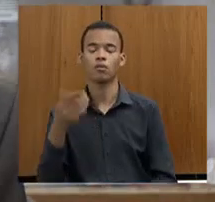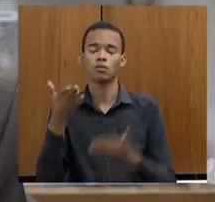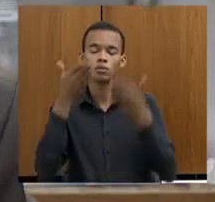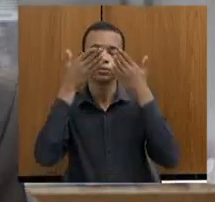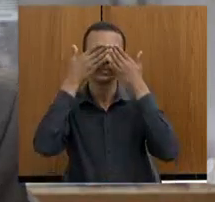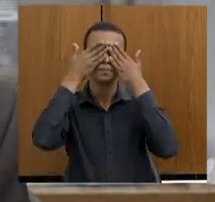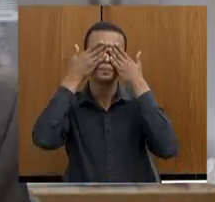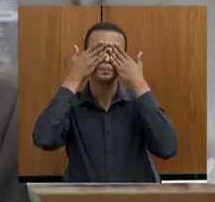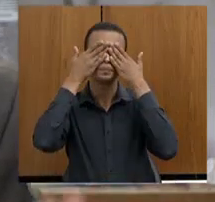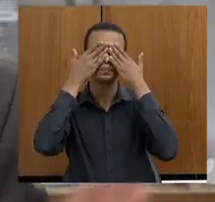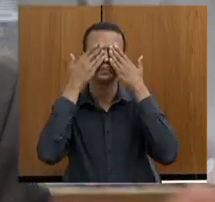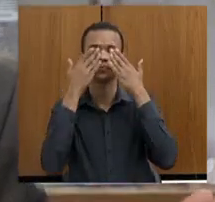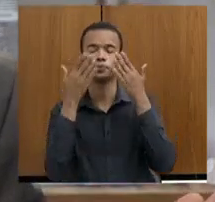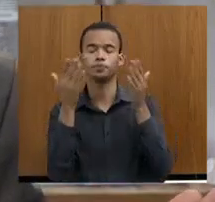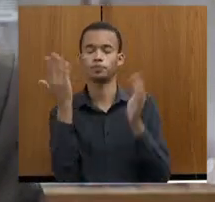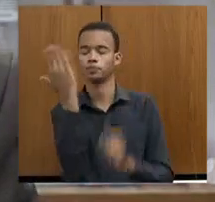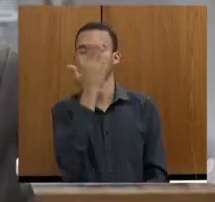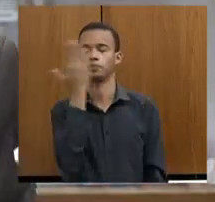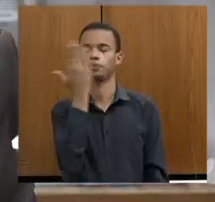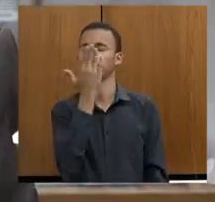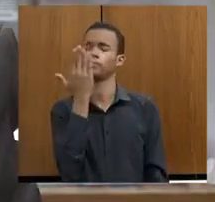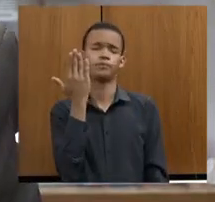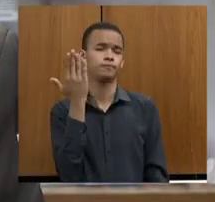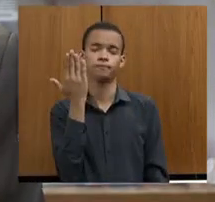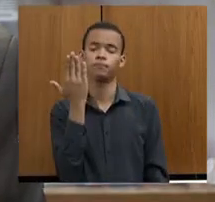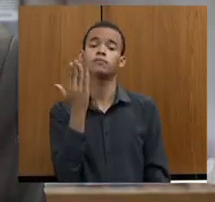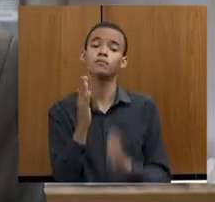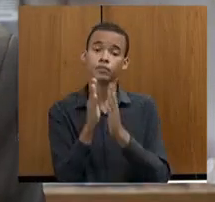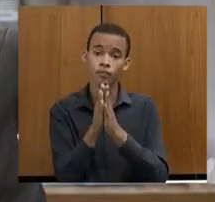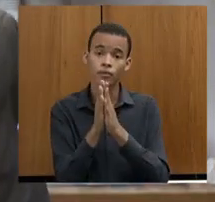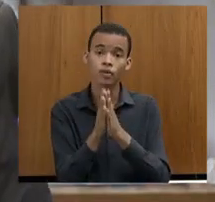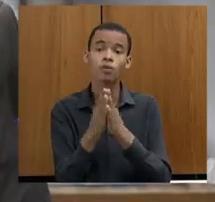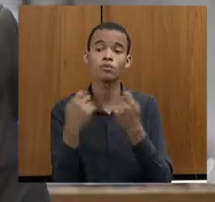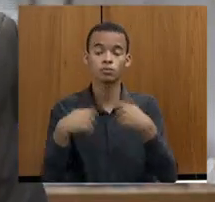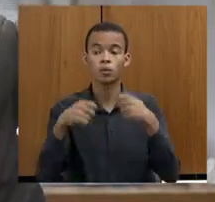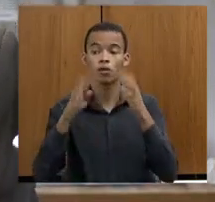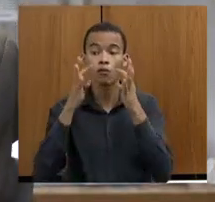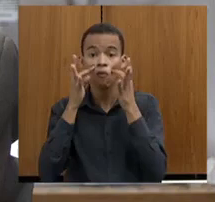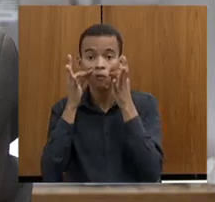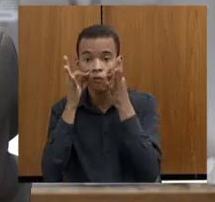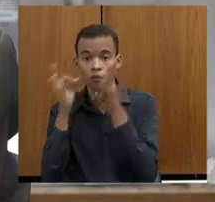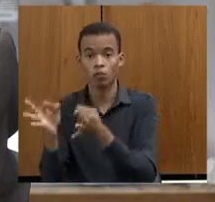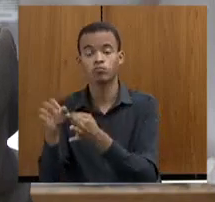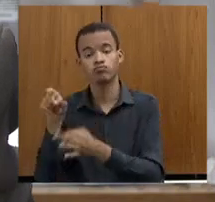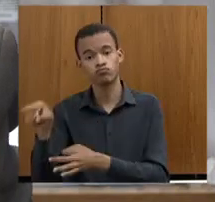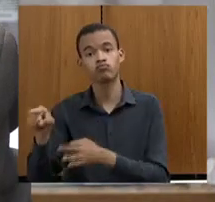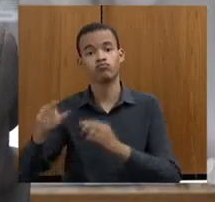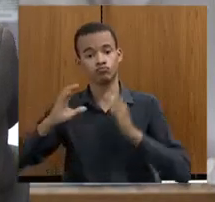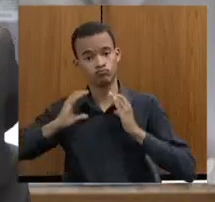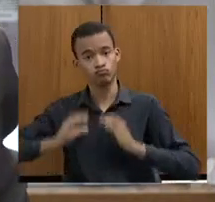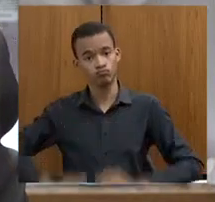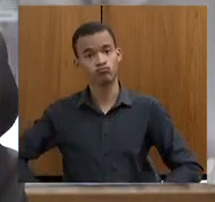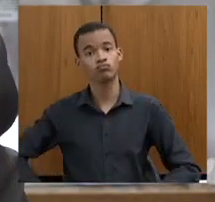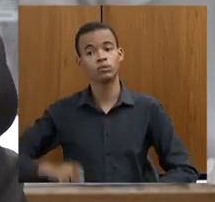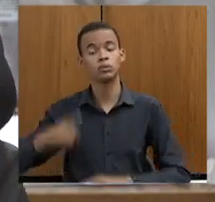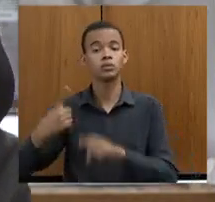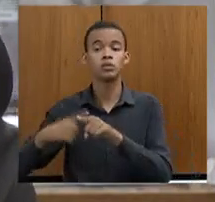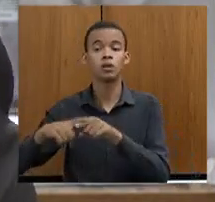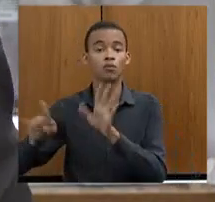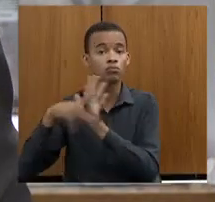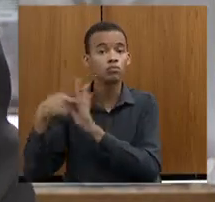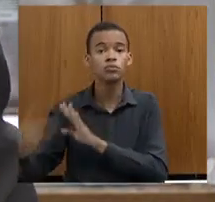isso é uma cobrança que ela não vai deixar de existir o servidor tem direito porque o aluguel sobe